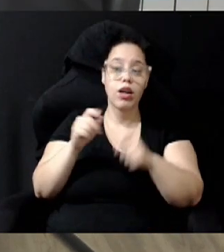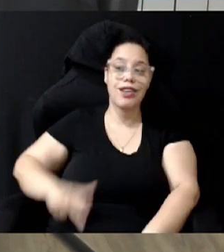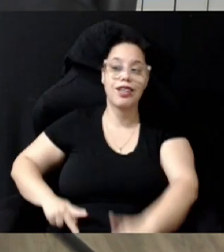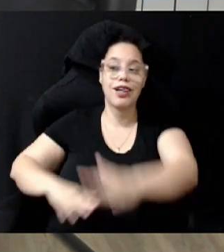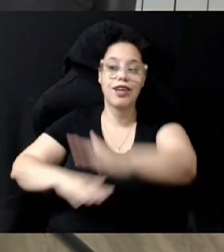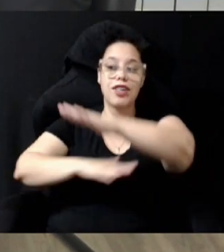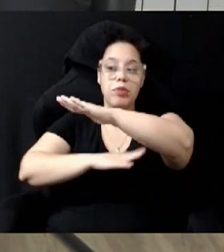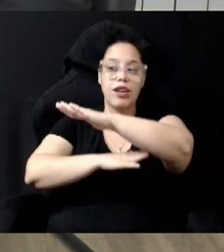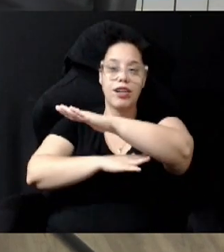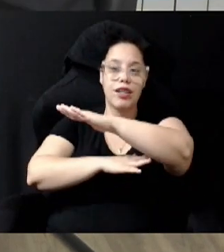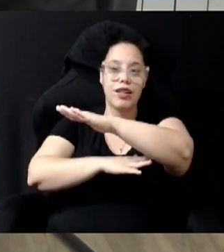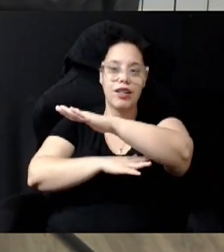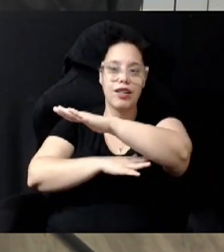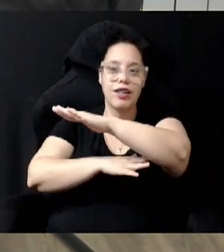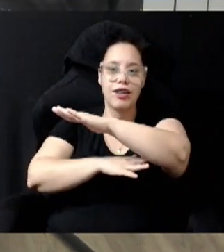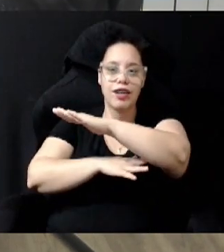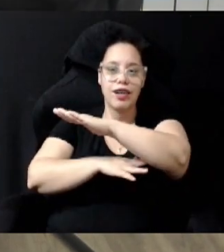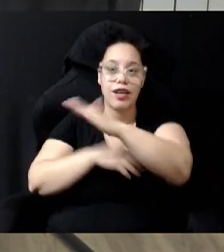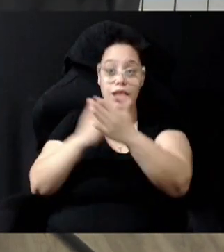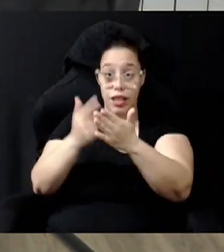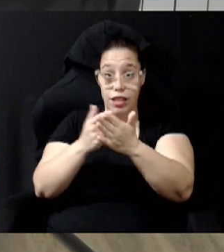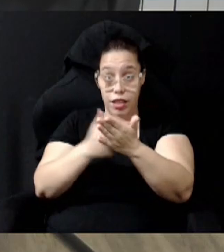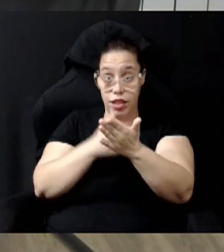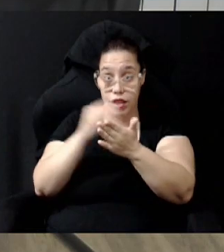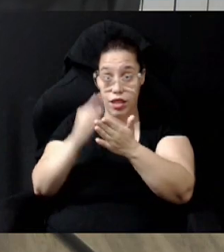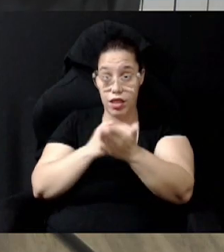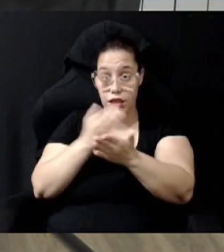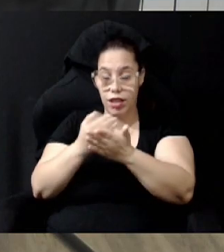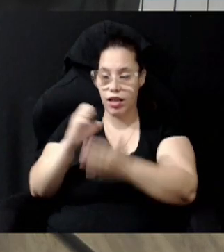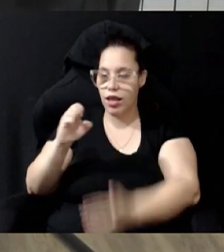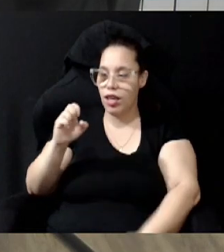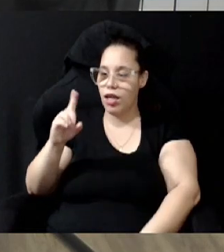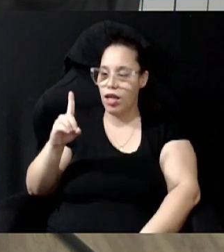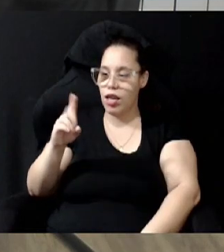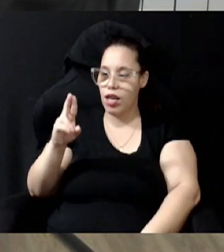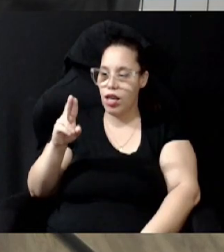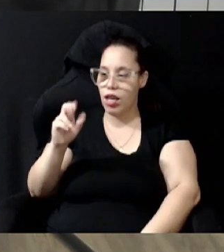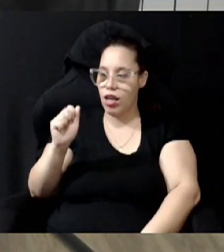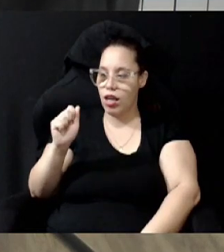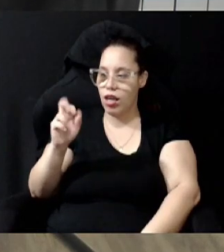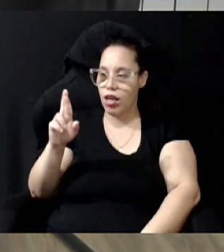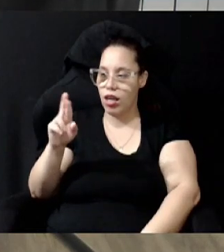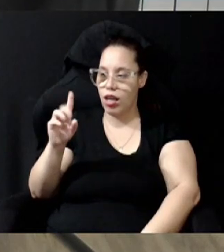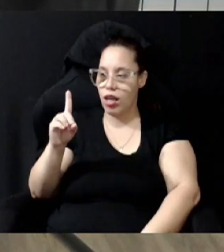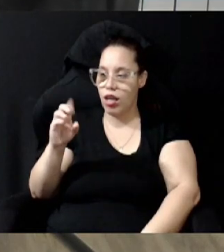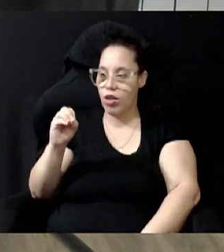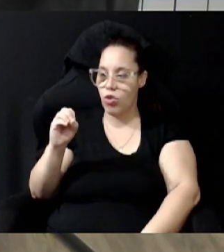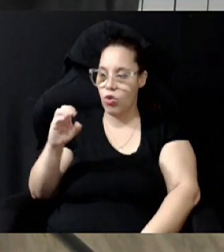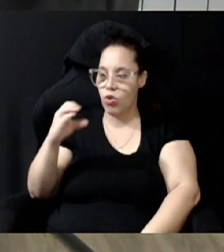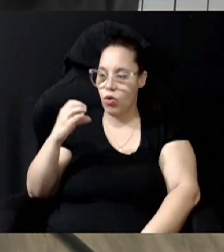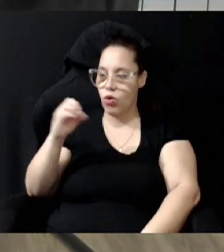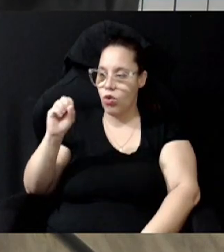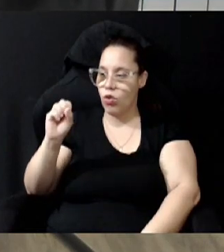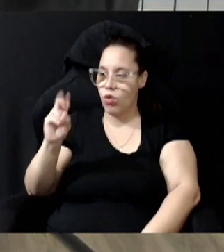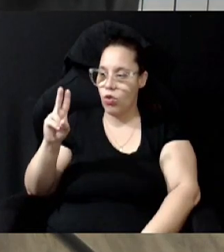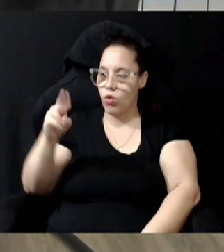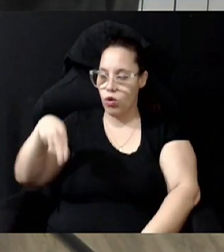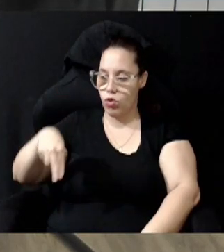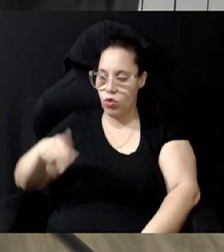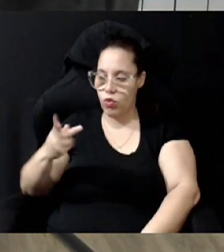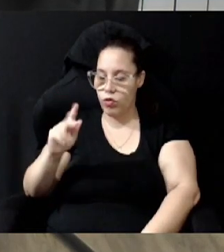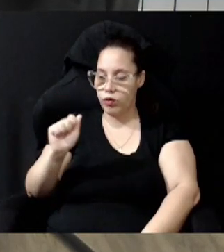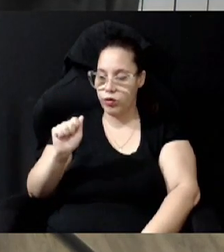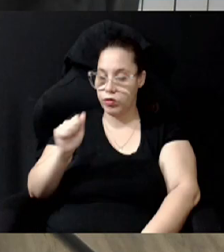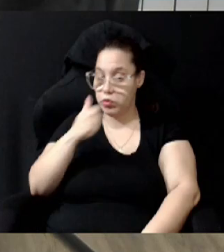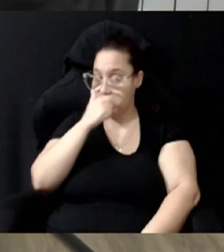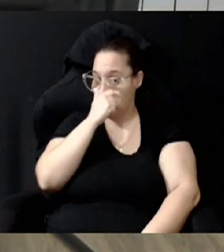Eduardo, tudo isso aí está no livro, viu? Eduardo Cunha, entremeando essa questão da judicialização e da politização do Poder